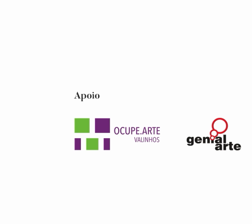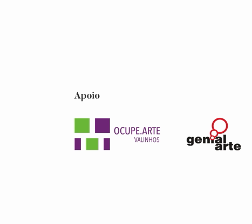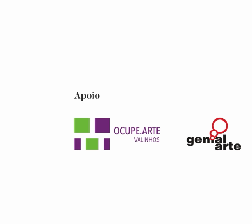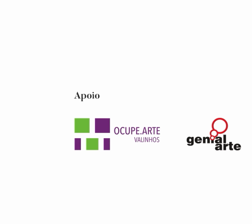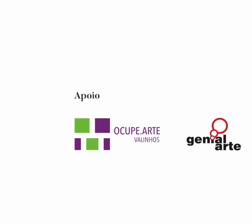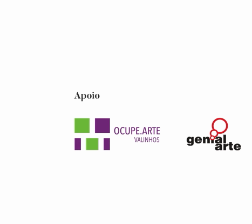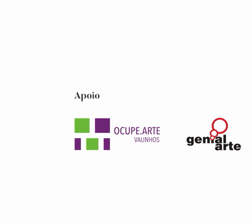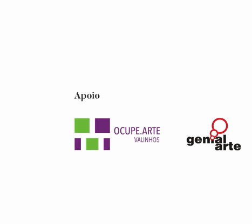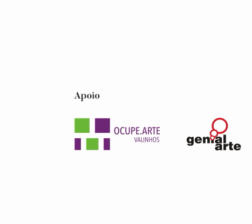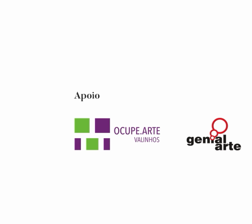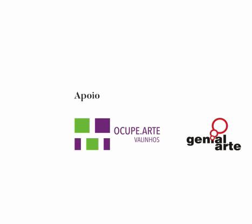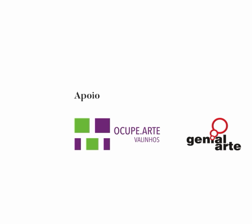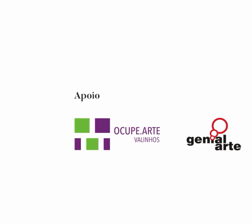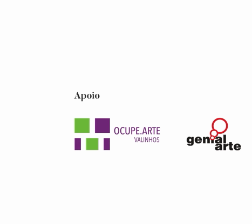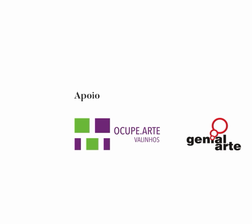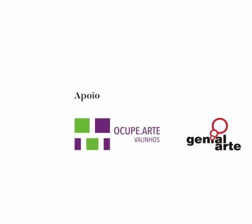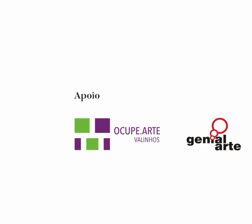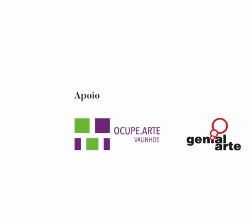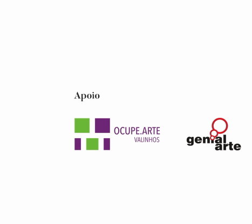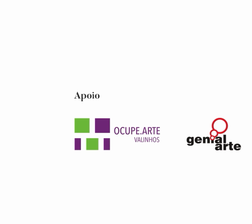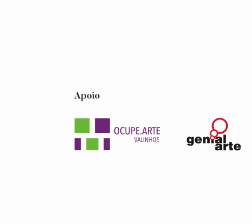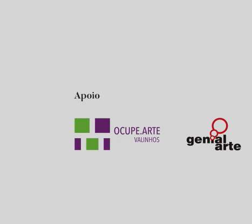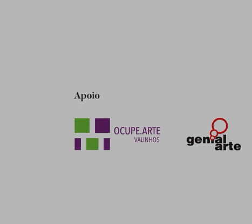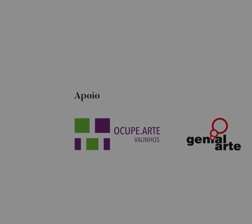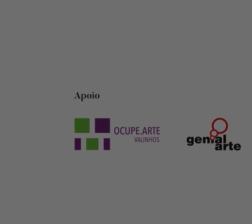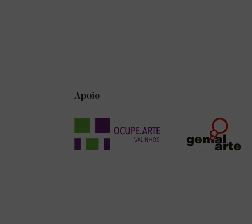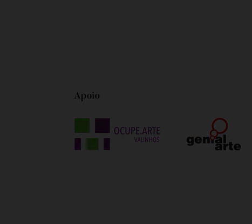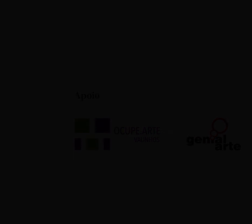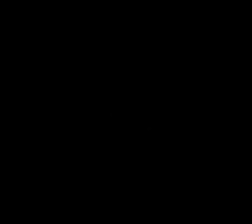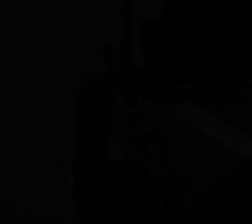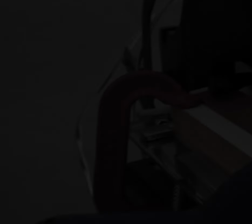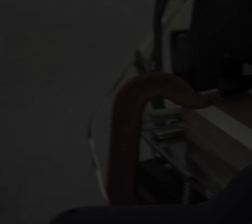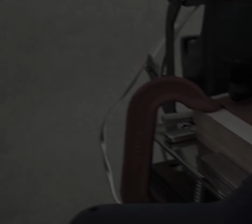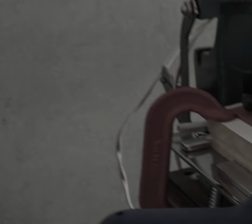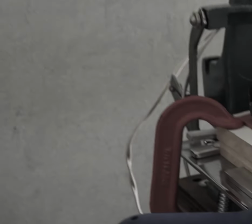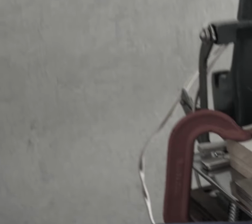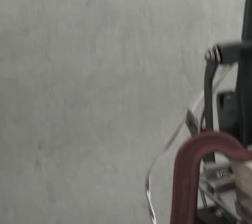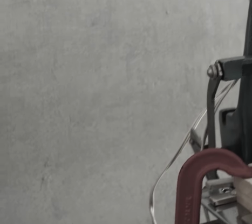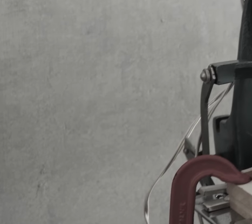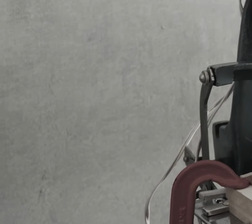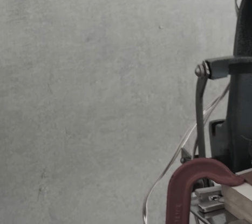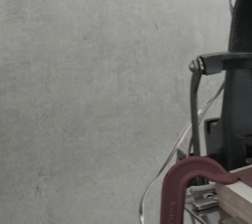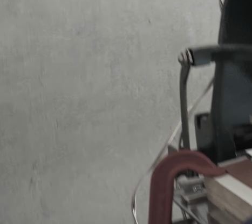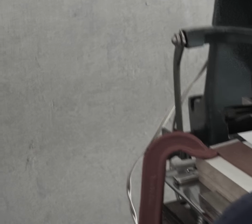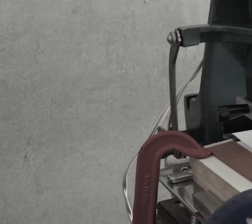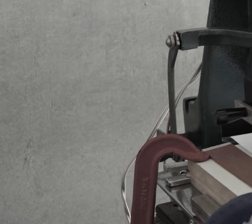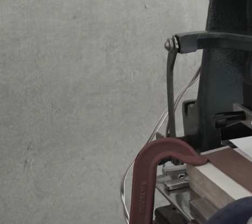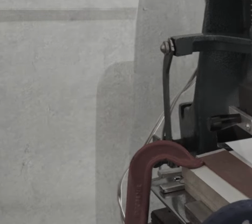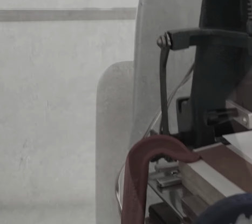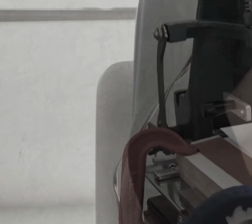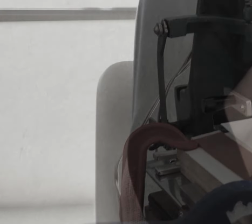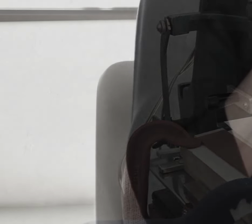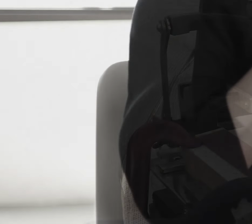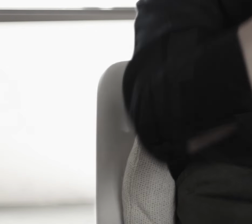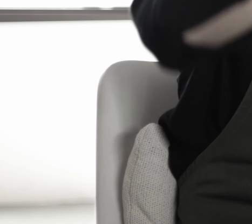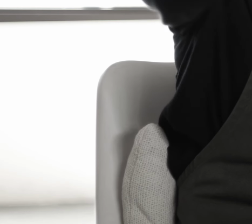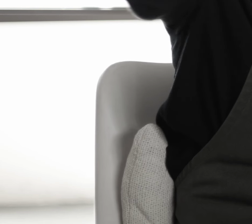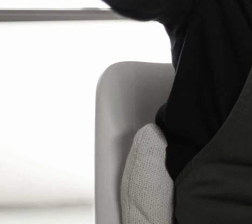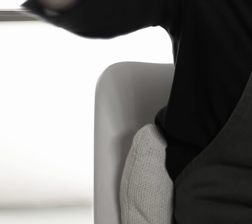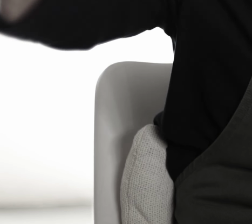Além das conversas, um diálogo da arte com a vida. Uma mulher branca, cabelos